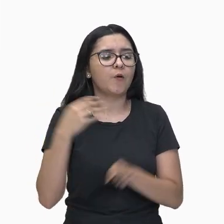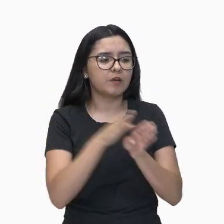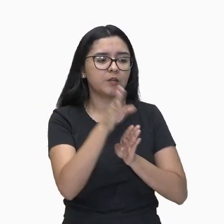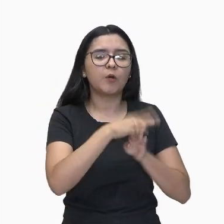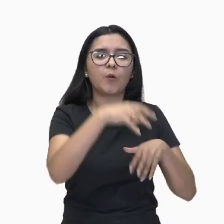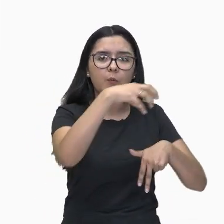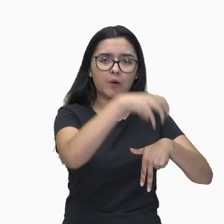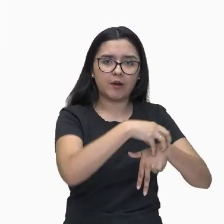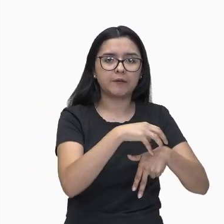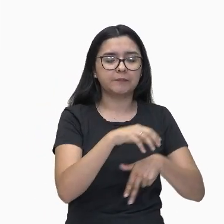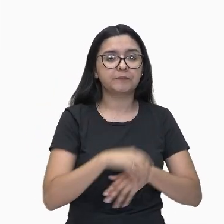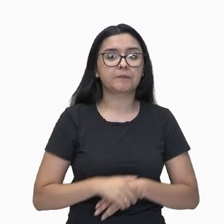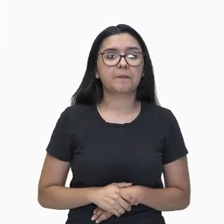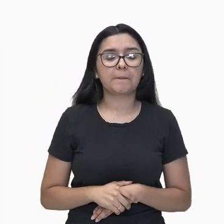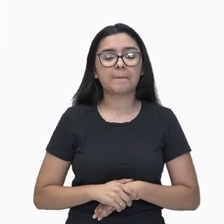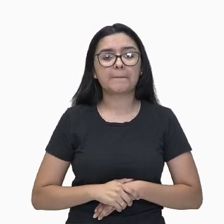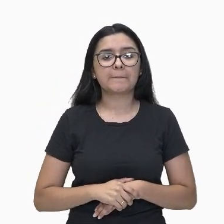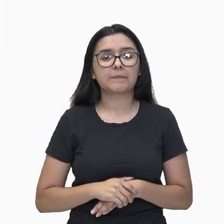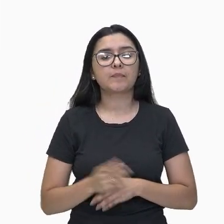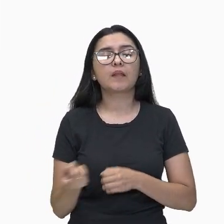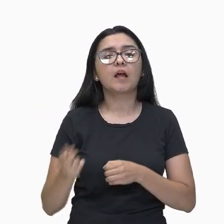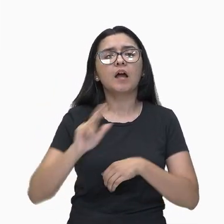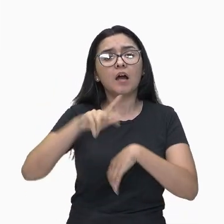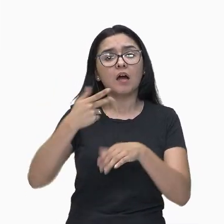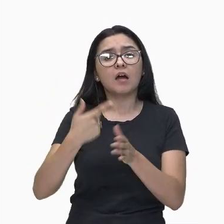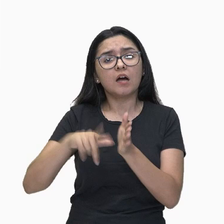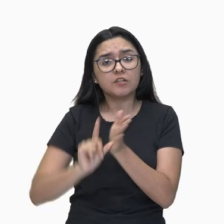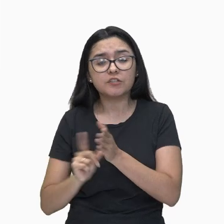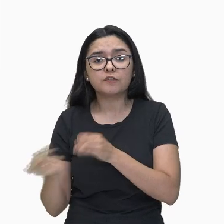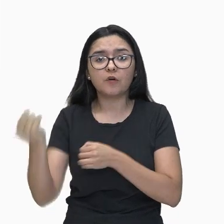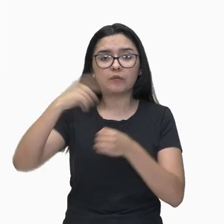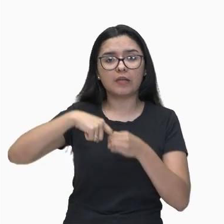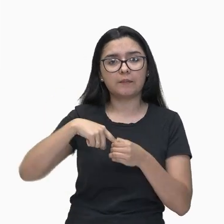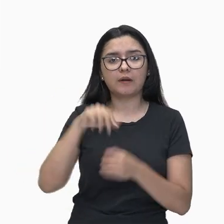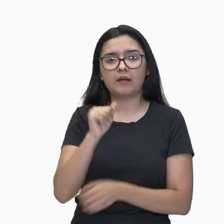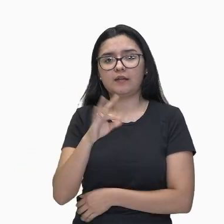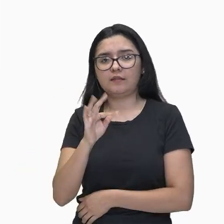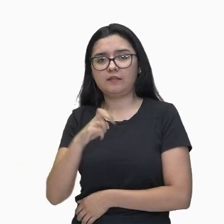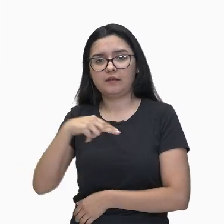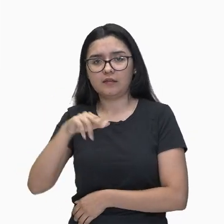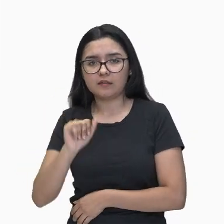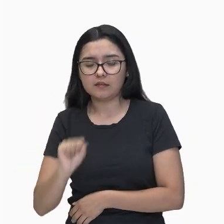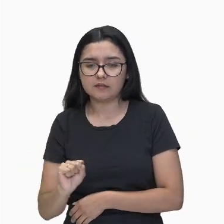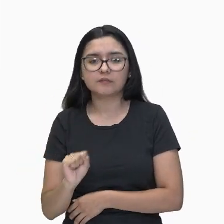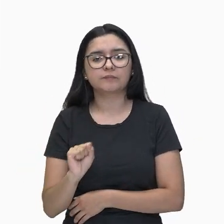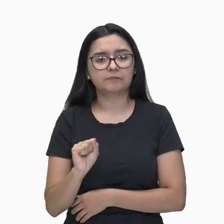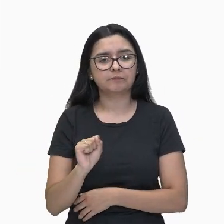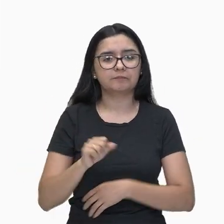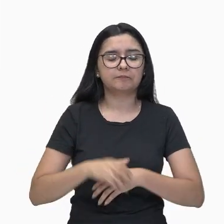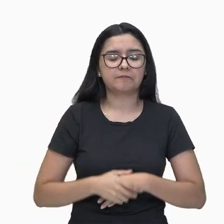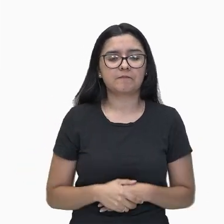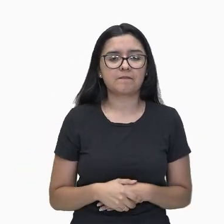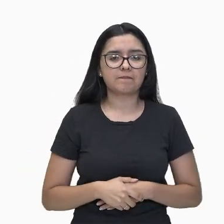Magno, antes de retornar a Atenas, né? Então ele foi então aí um grande